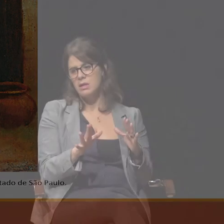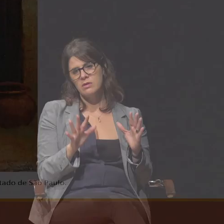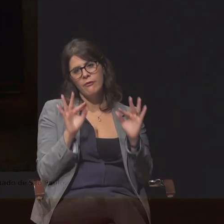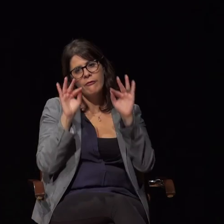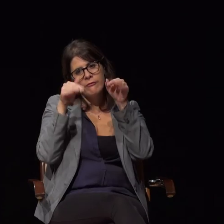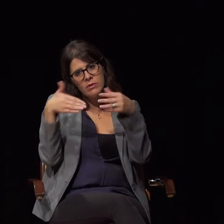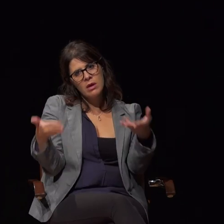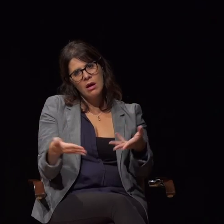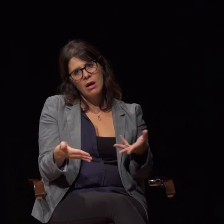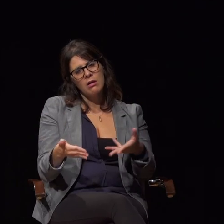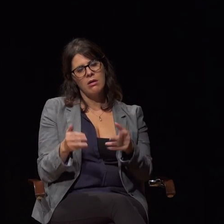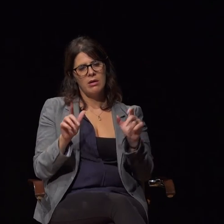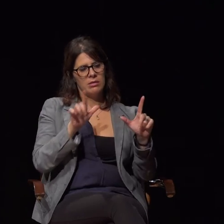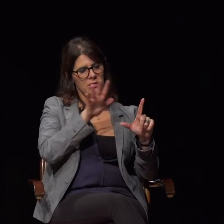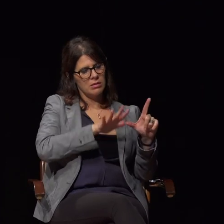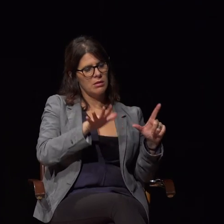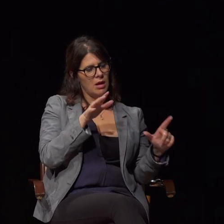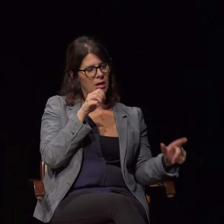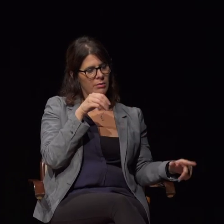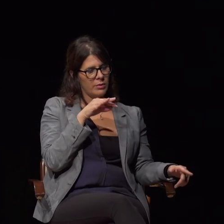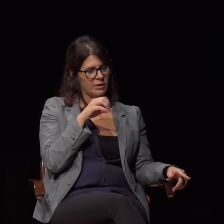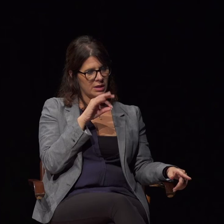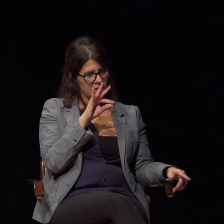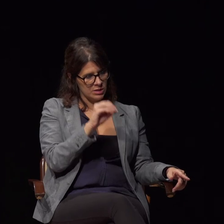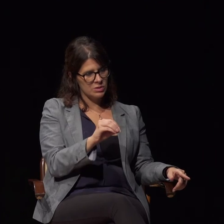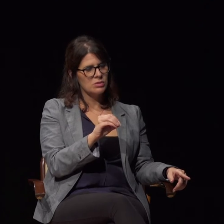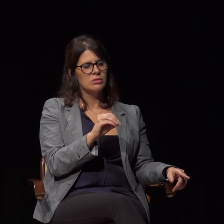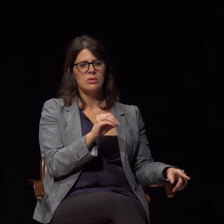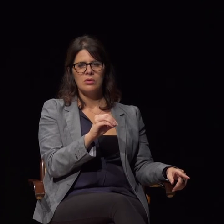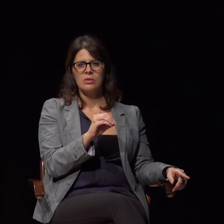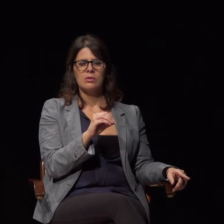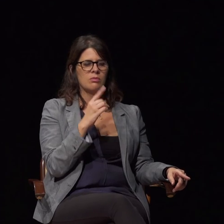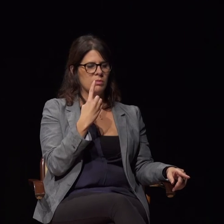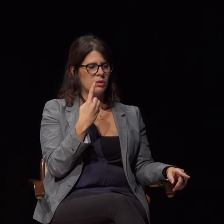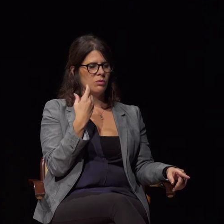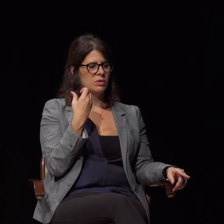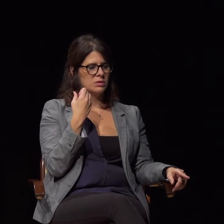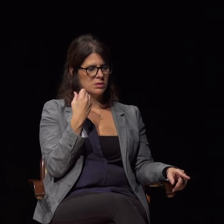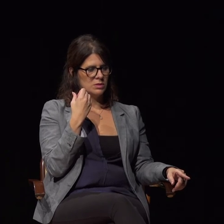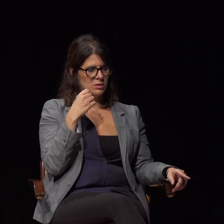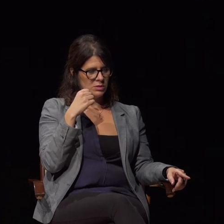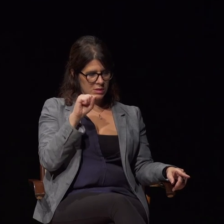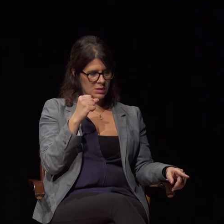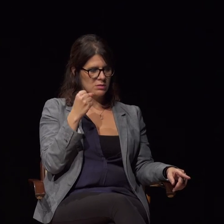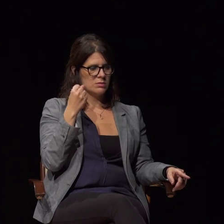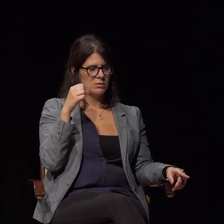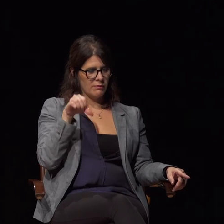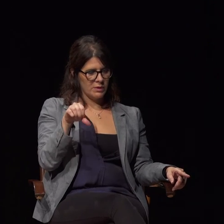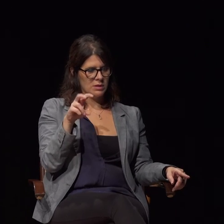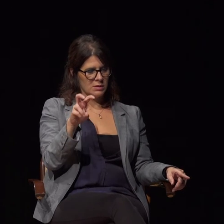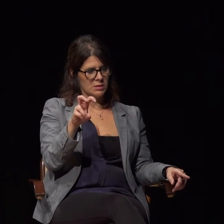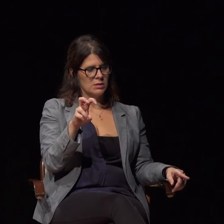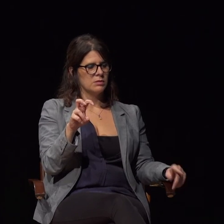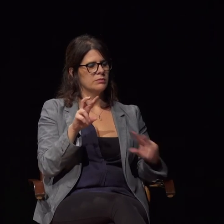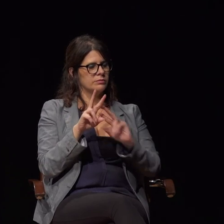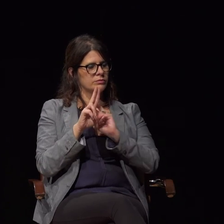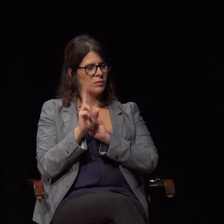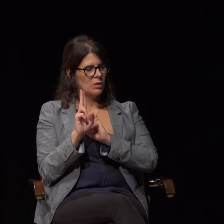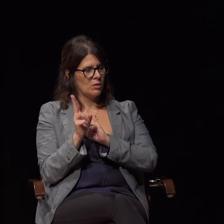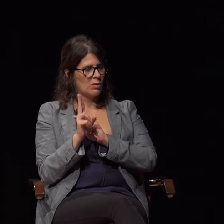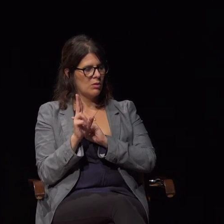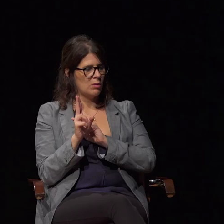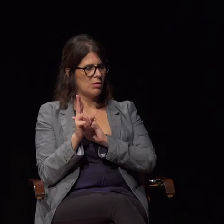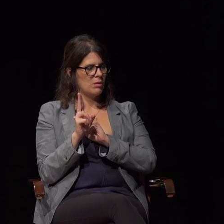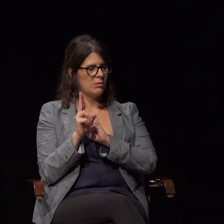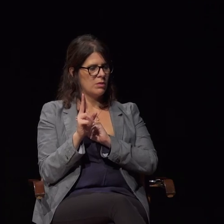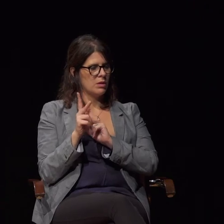uma tela do Modesto brocos uma tela de 1895 chamado A Redenção de cã essa tela como diz o nome trata de